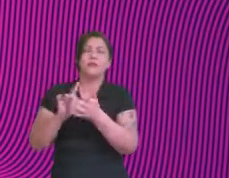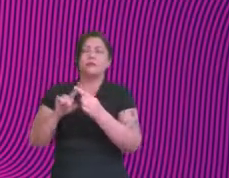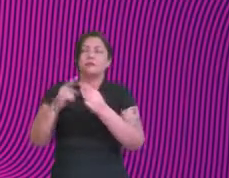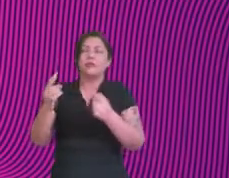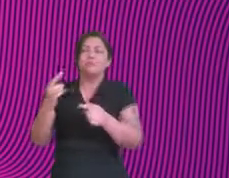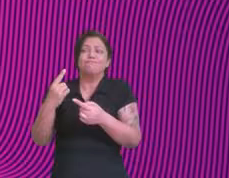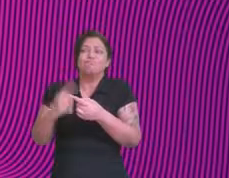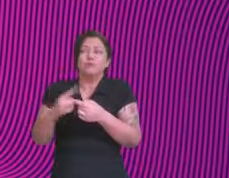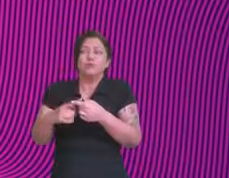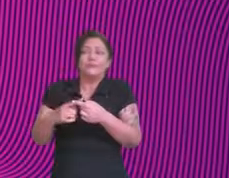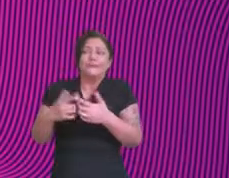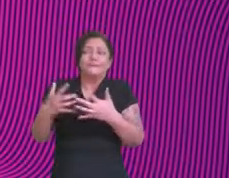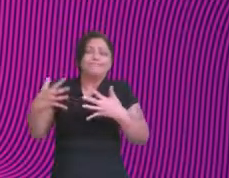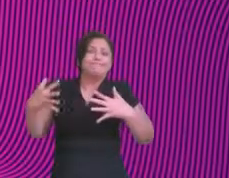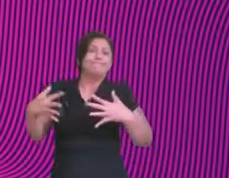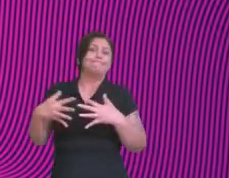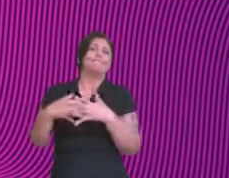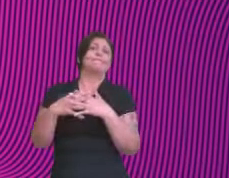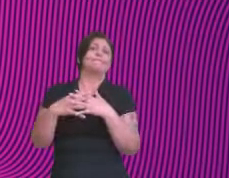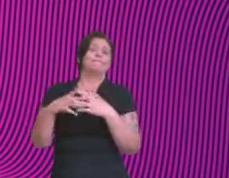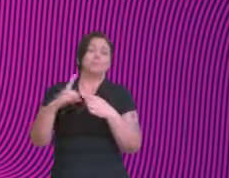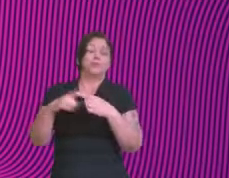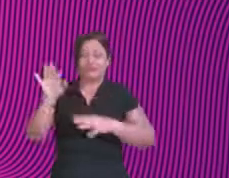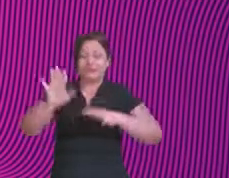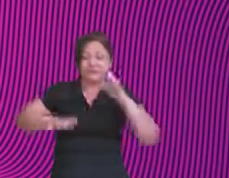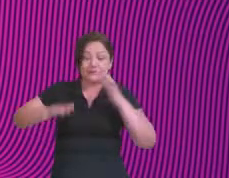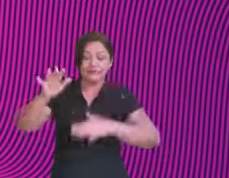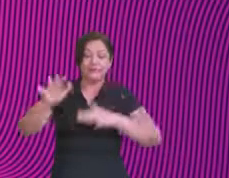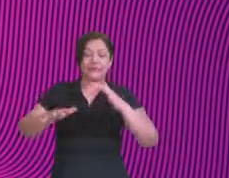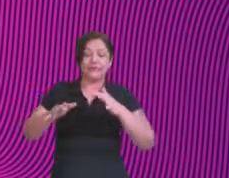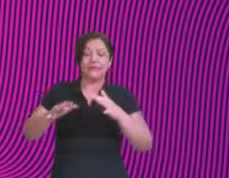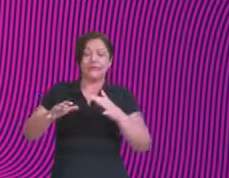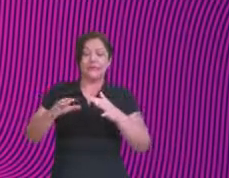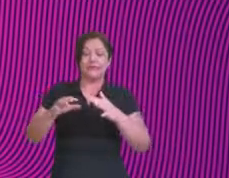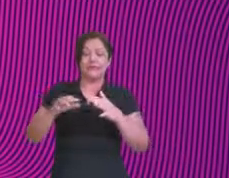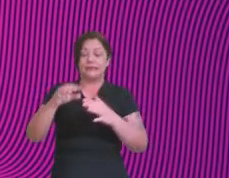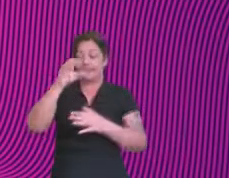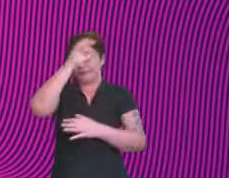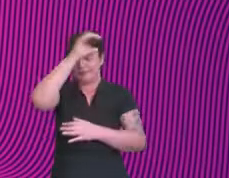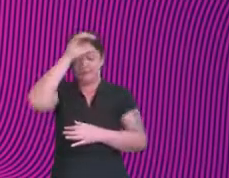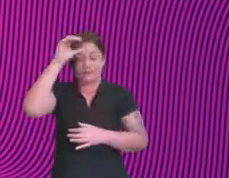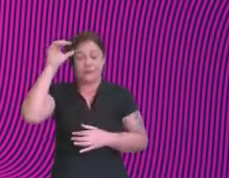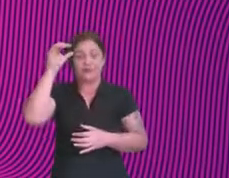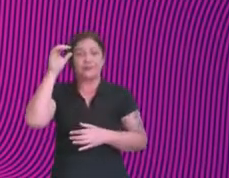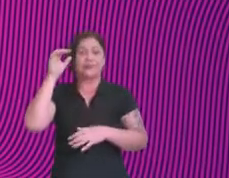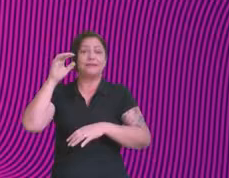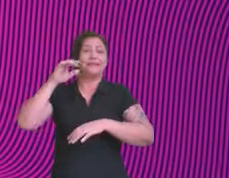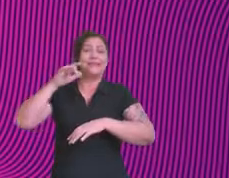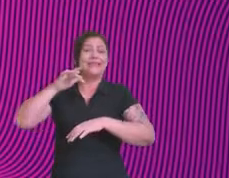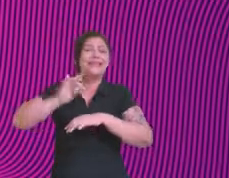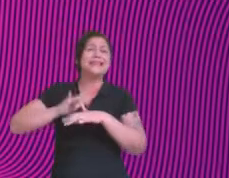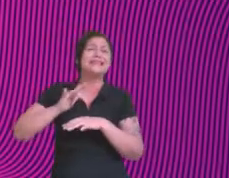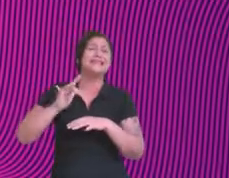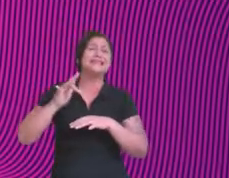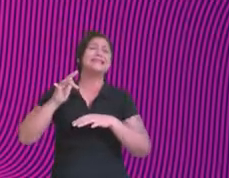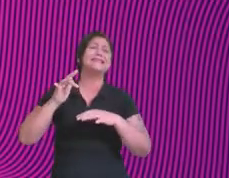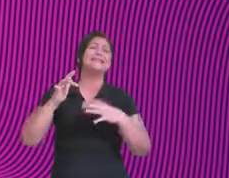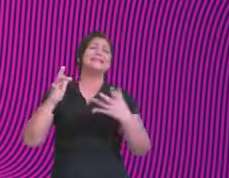paciente é sensível à platina com mais de 1 ano de recidiva, a gente faz a ressecção,